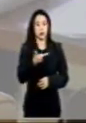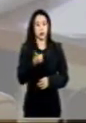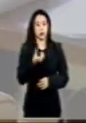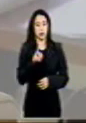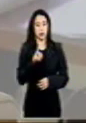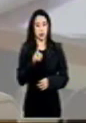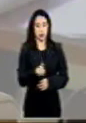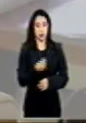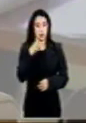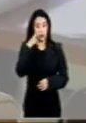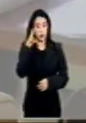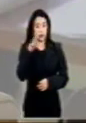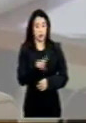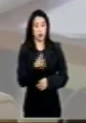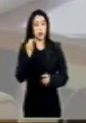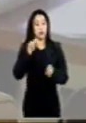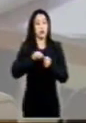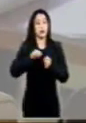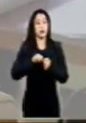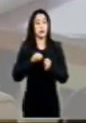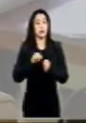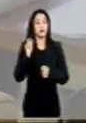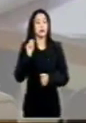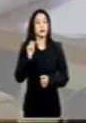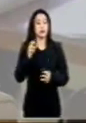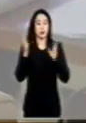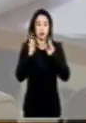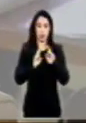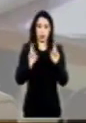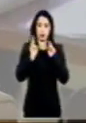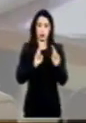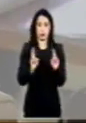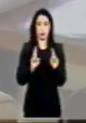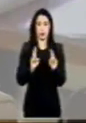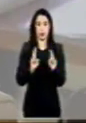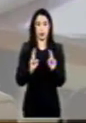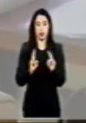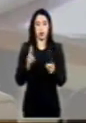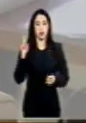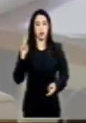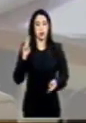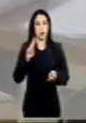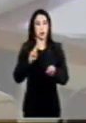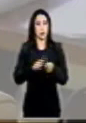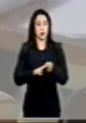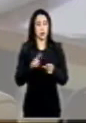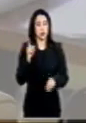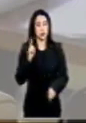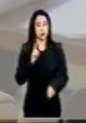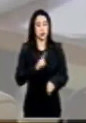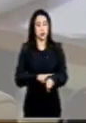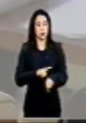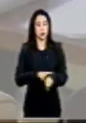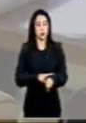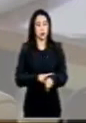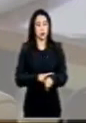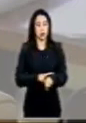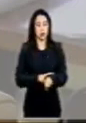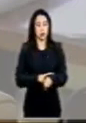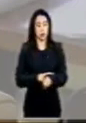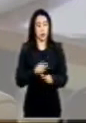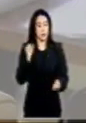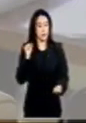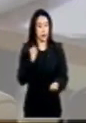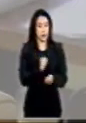a decisão impugnada nesta reclamação, sendo que a prisão temporária e a suspensão da função pública